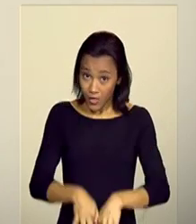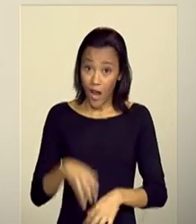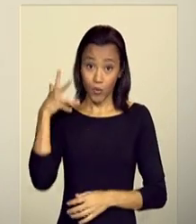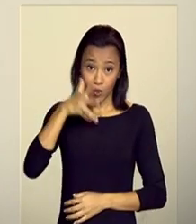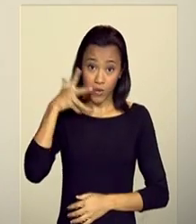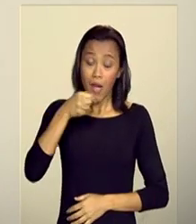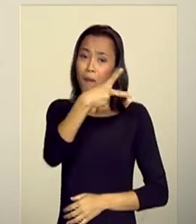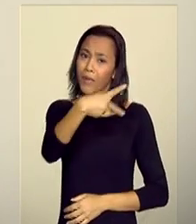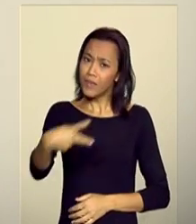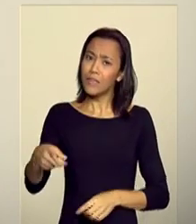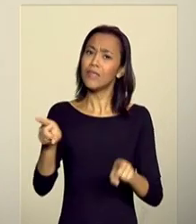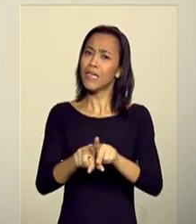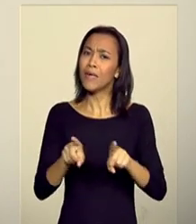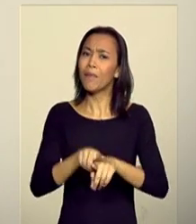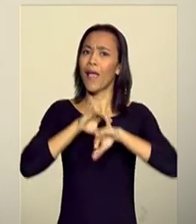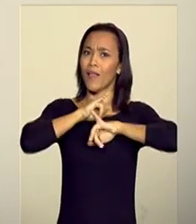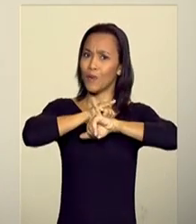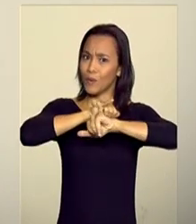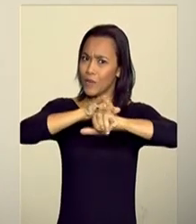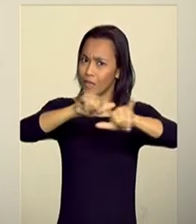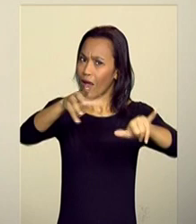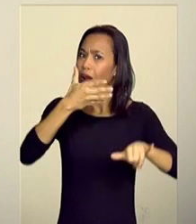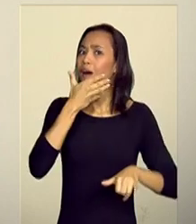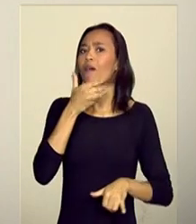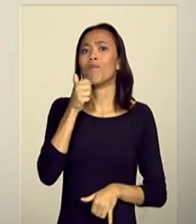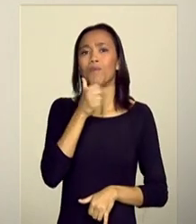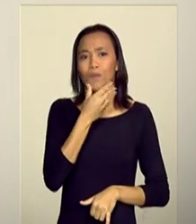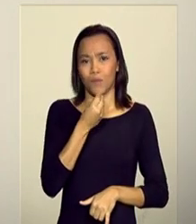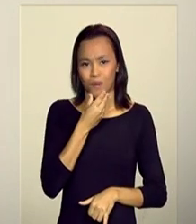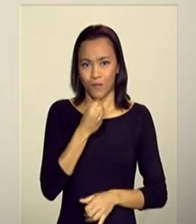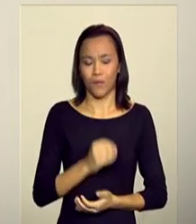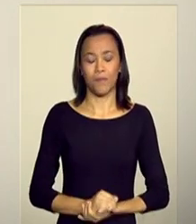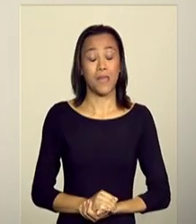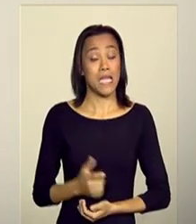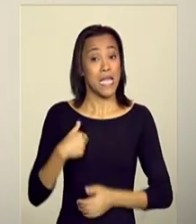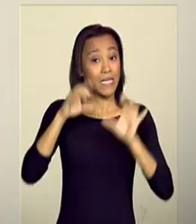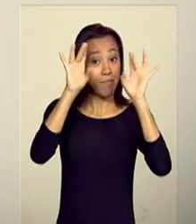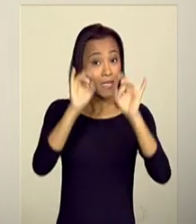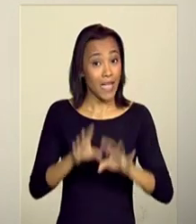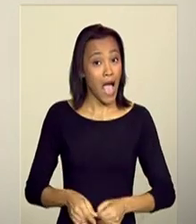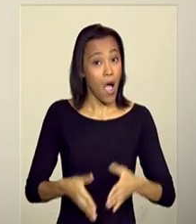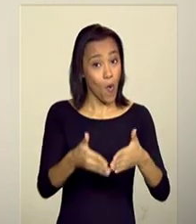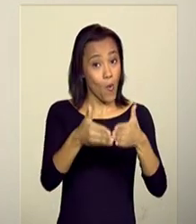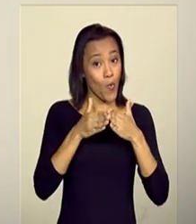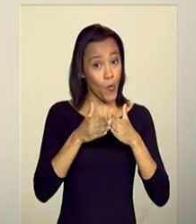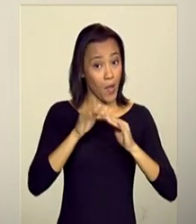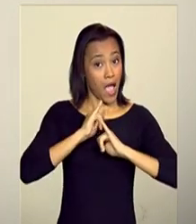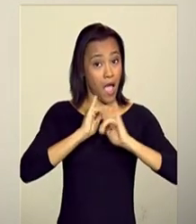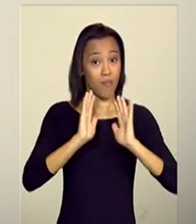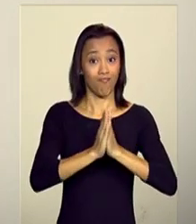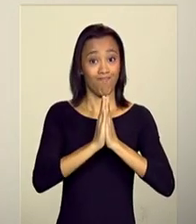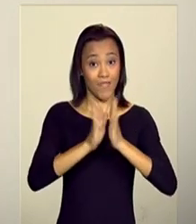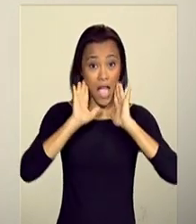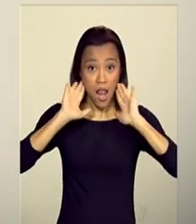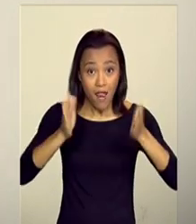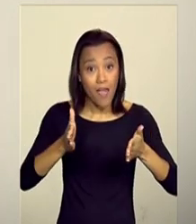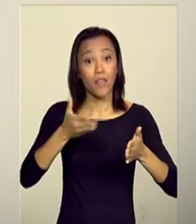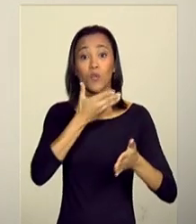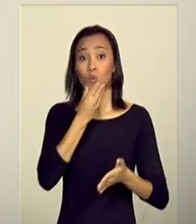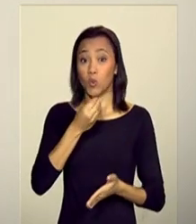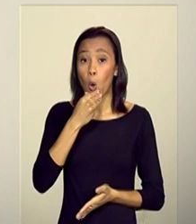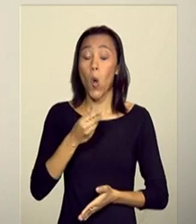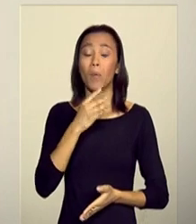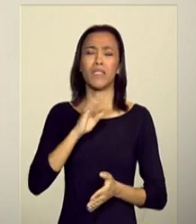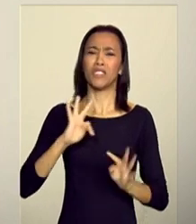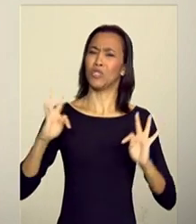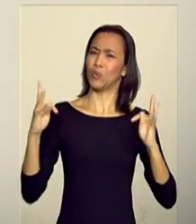pronunciamento a presidente a mandou um recado para os homens faz um especial apelo e um alerta aqueles homens